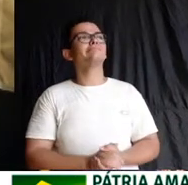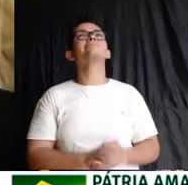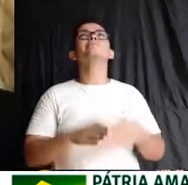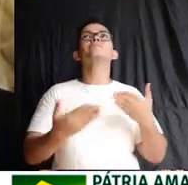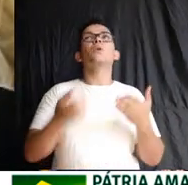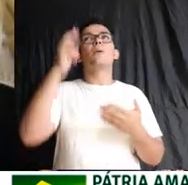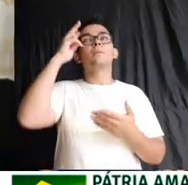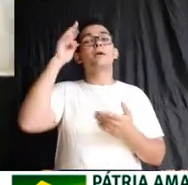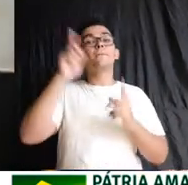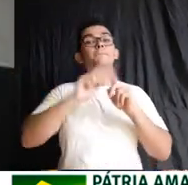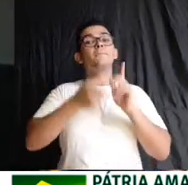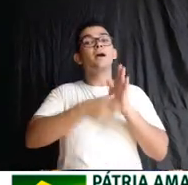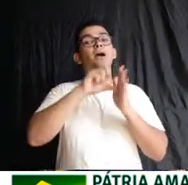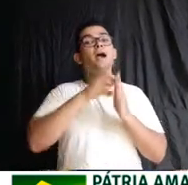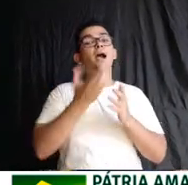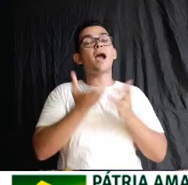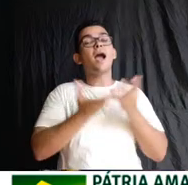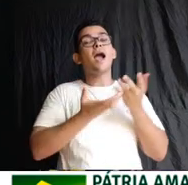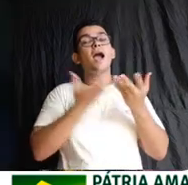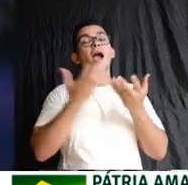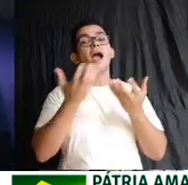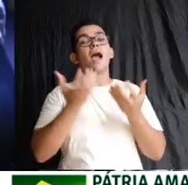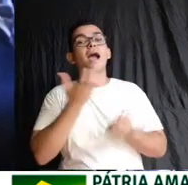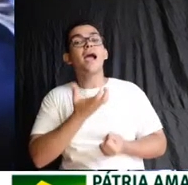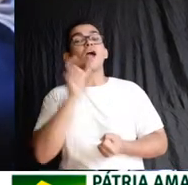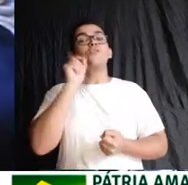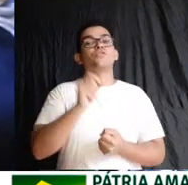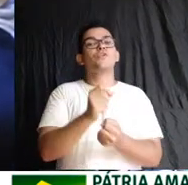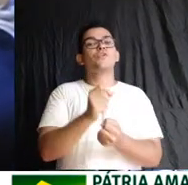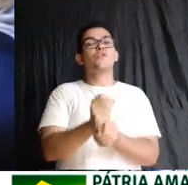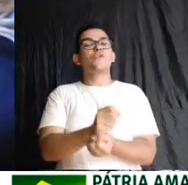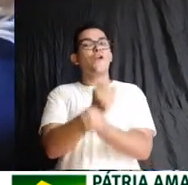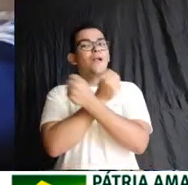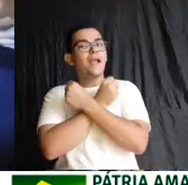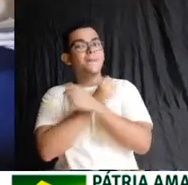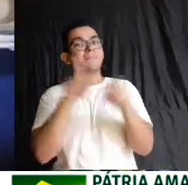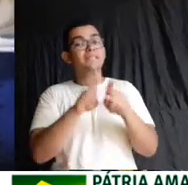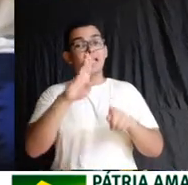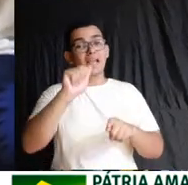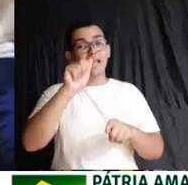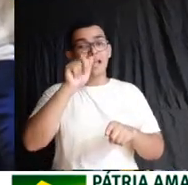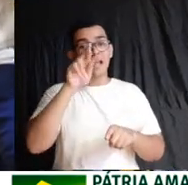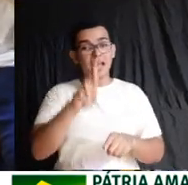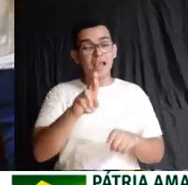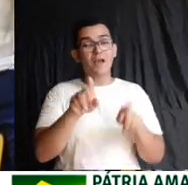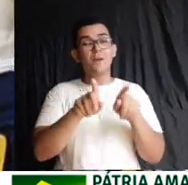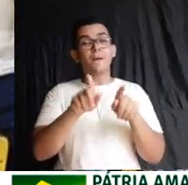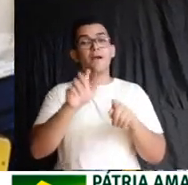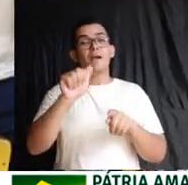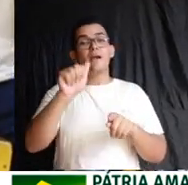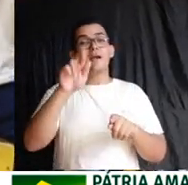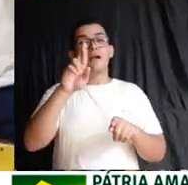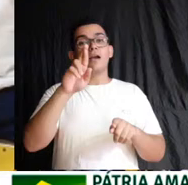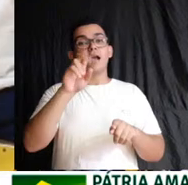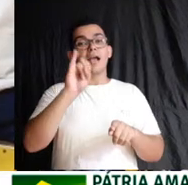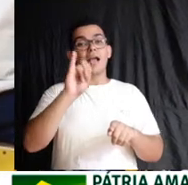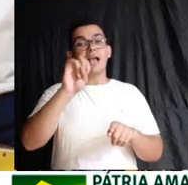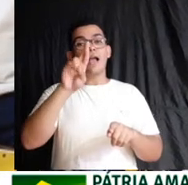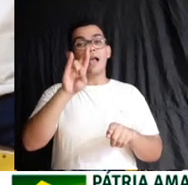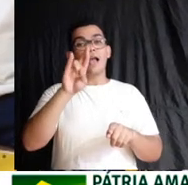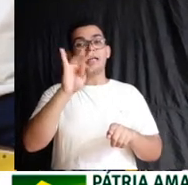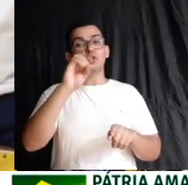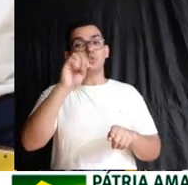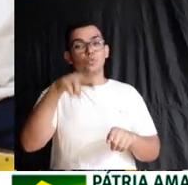Antes, só mandar um alôzinho aqui. O pessoal que está lá no bar do Ayrton, bar onde eu toquei muitas vezes lá. Adriano, CDs, meu tio, estão